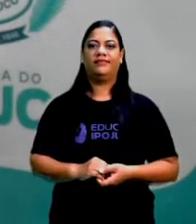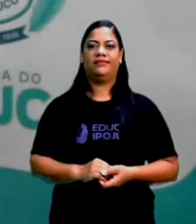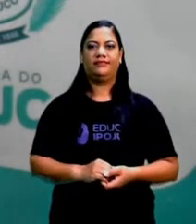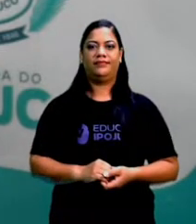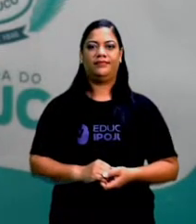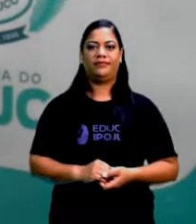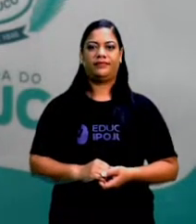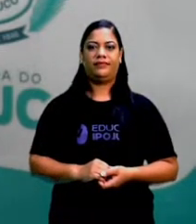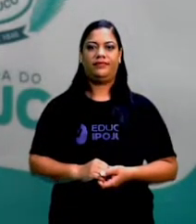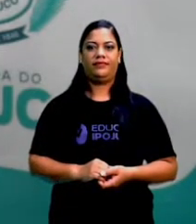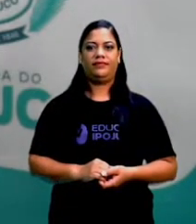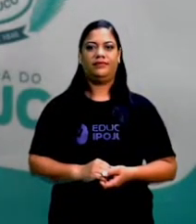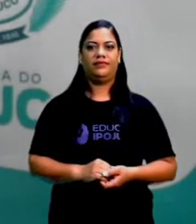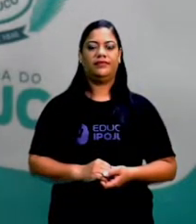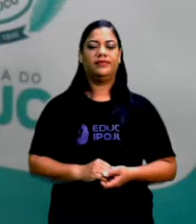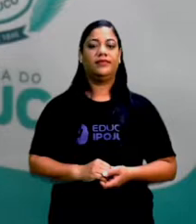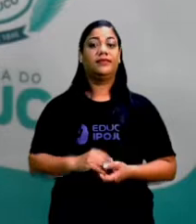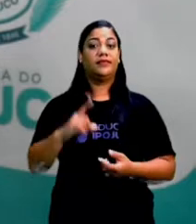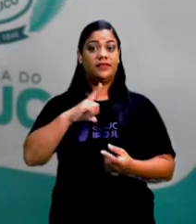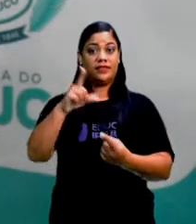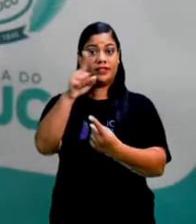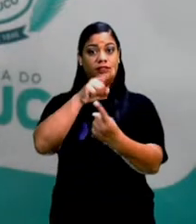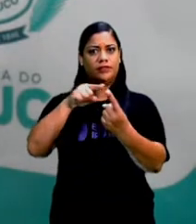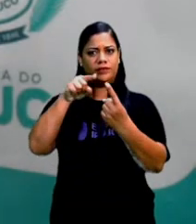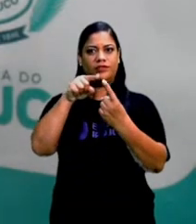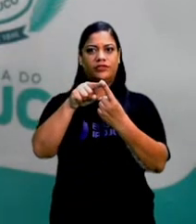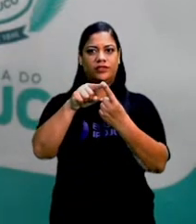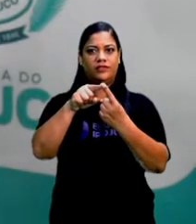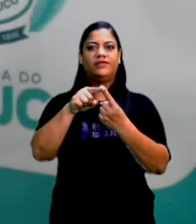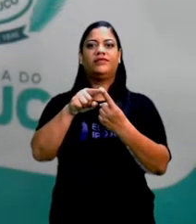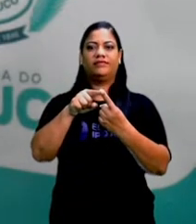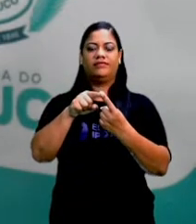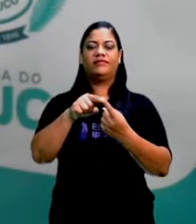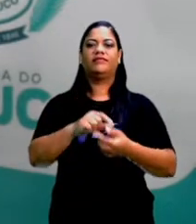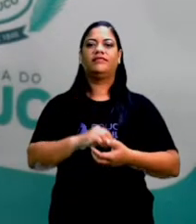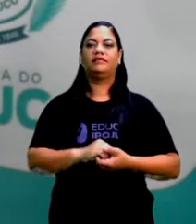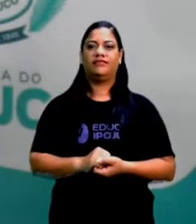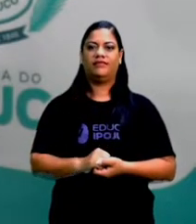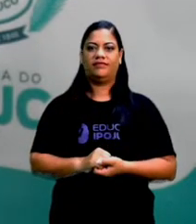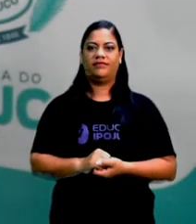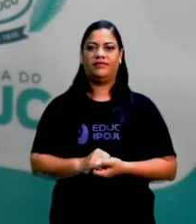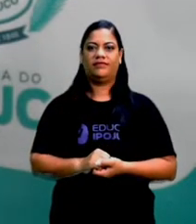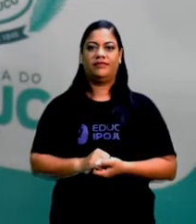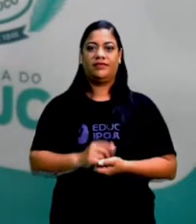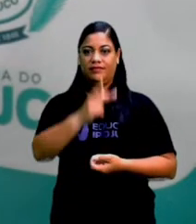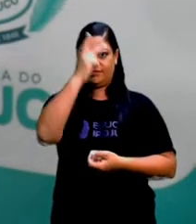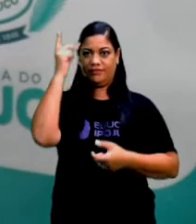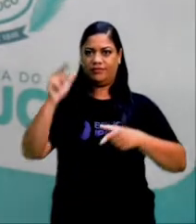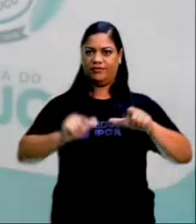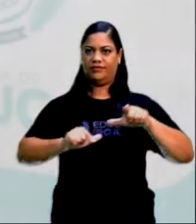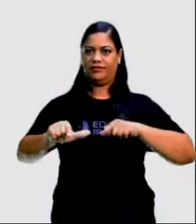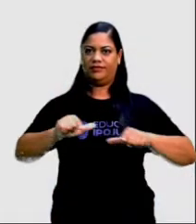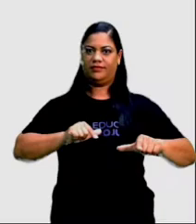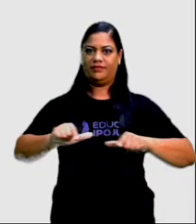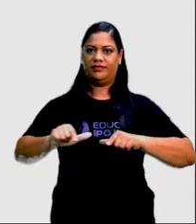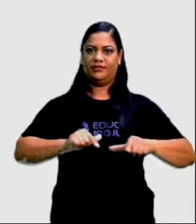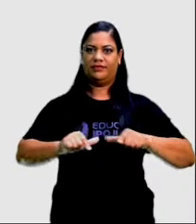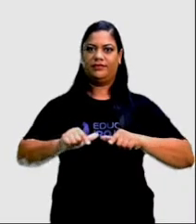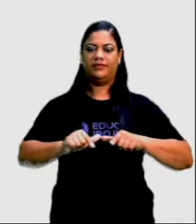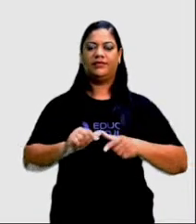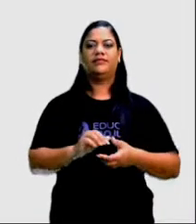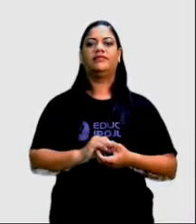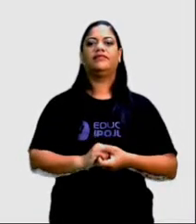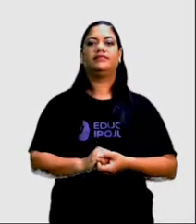né? Que objetivavam auxiliar materialmente os operários em